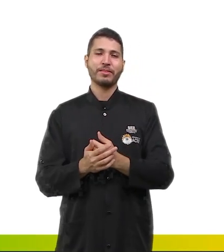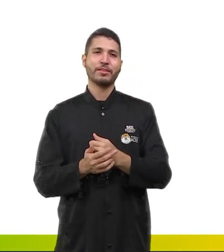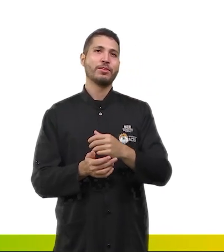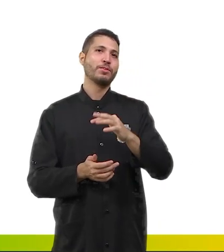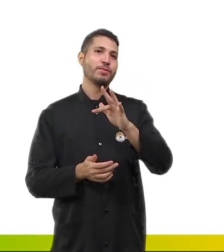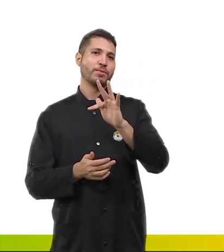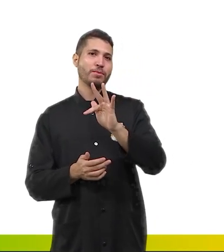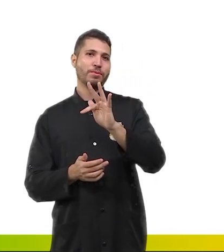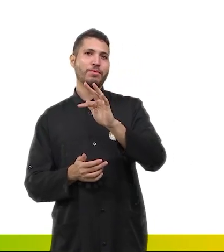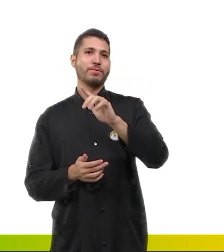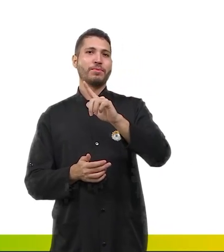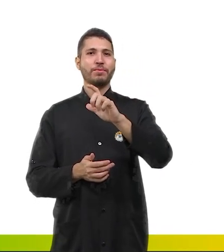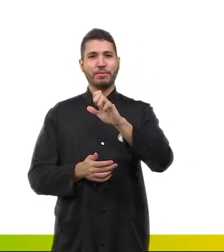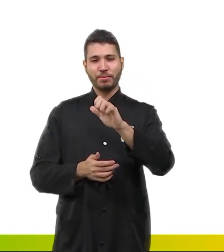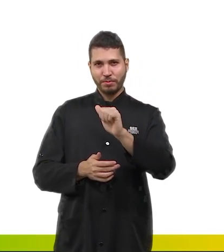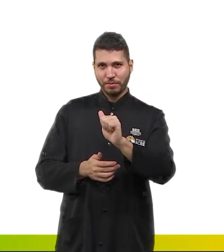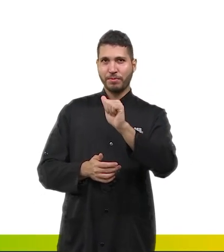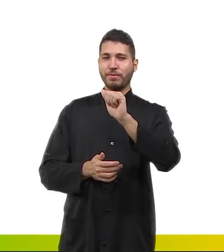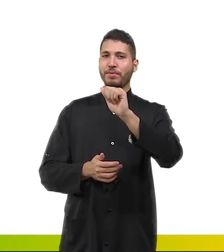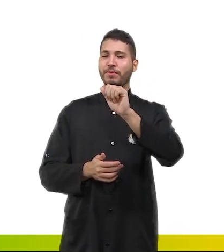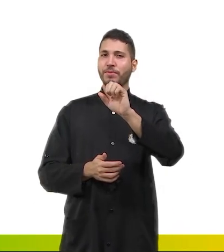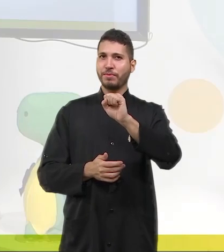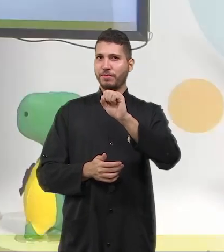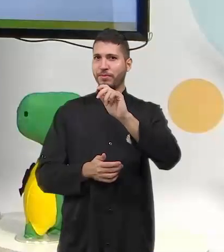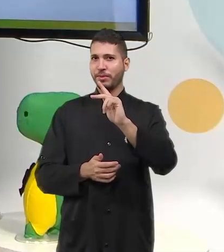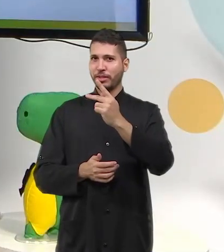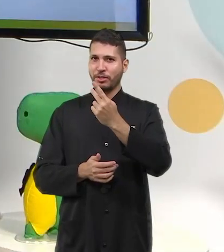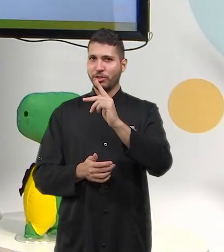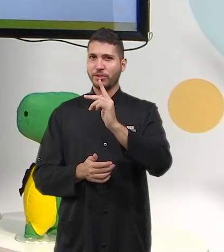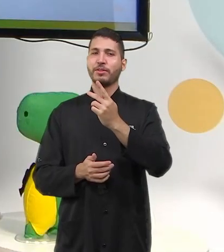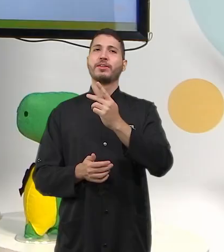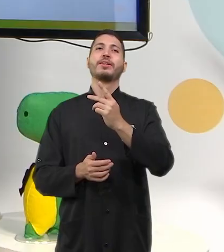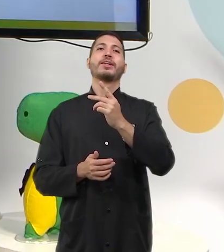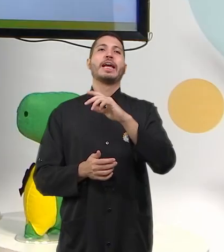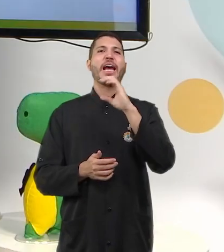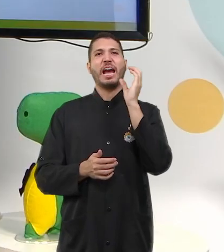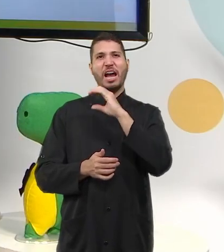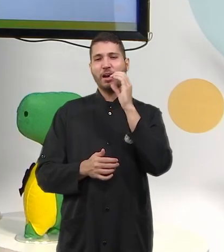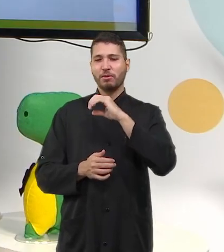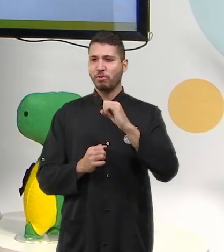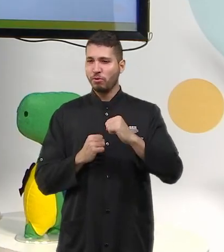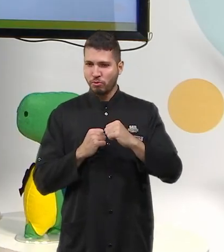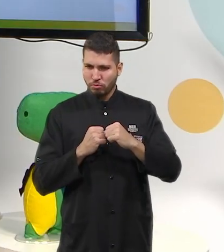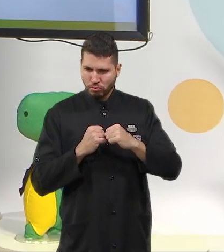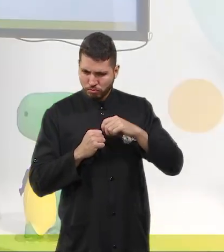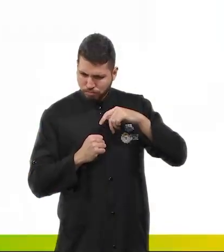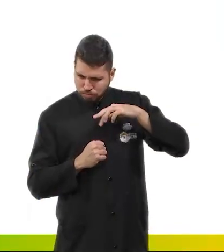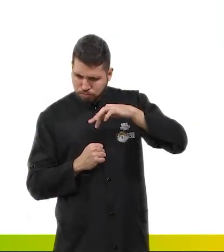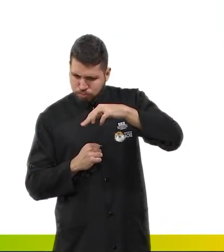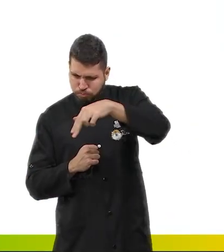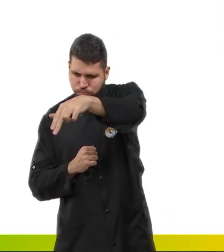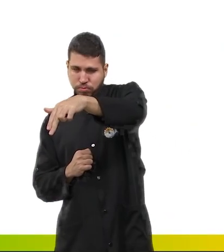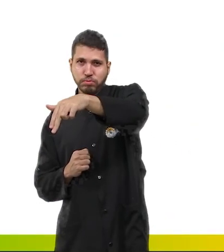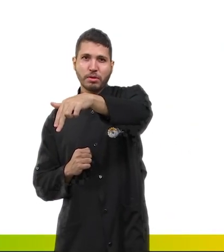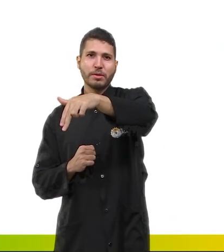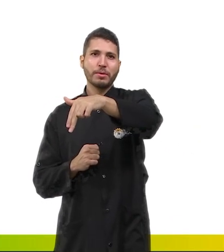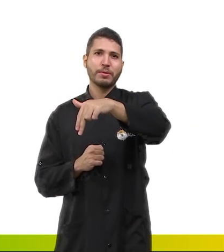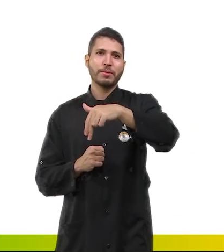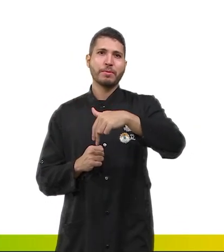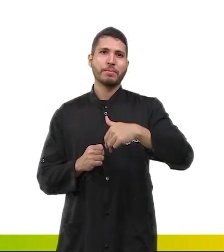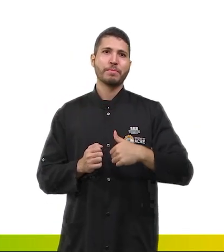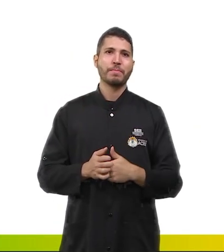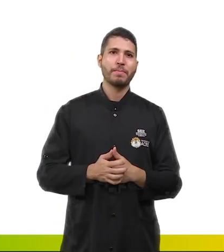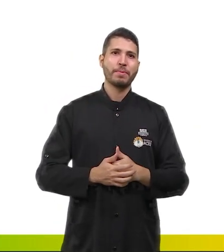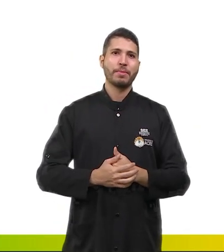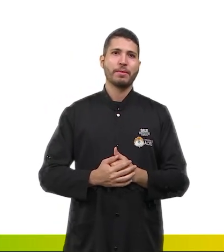Violeta, ela tem uma capacidade de resistência, ela tem os escudos, é resistência. E o Zezé é ser